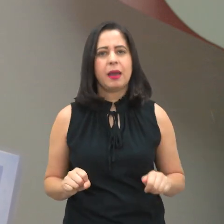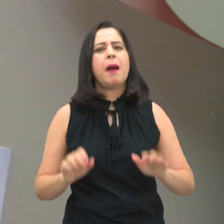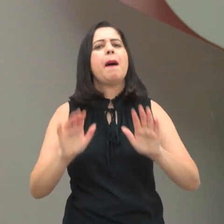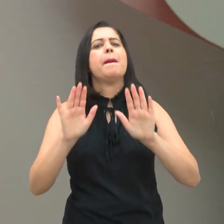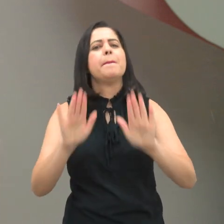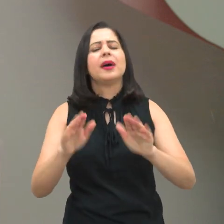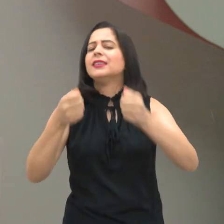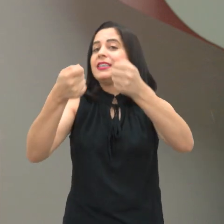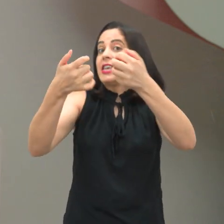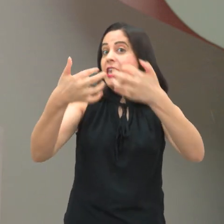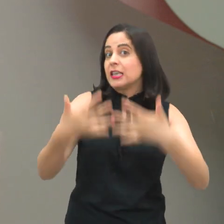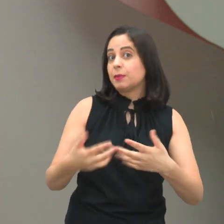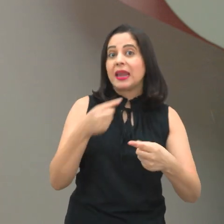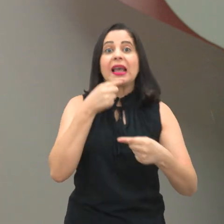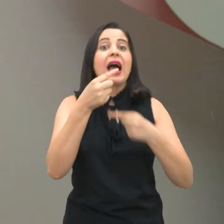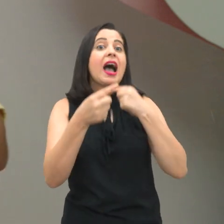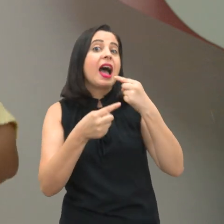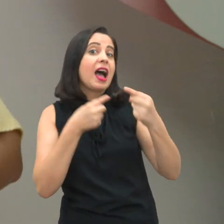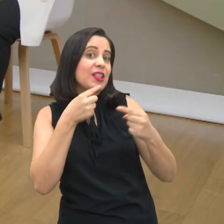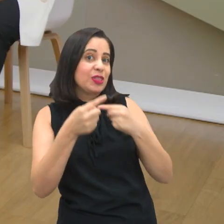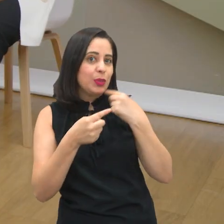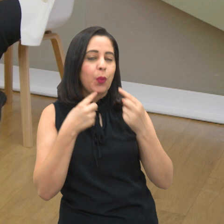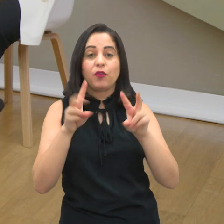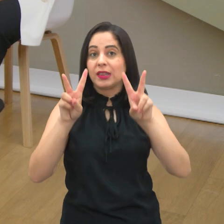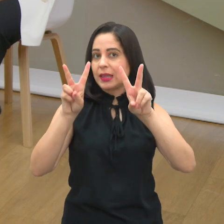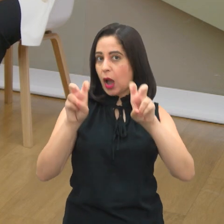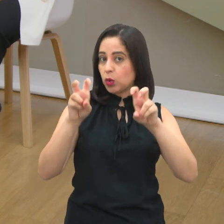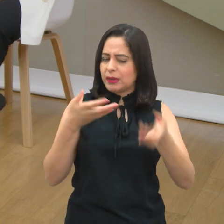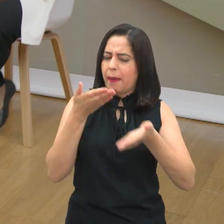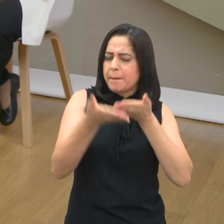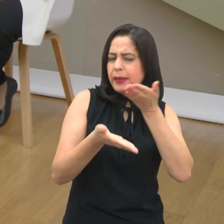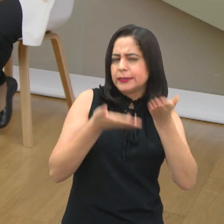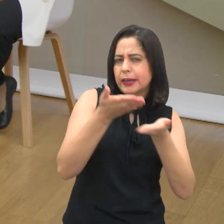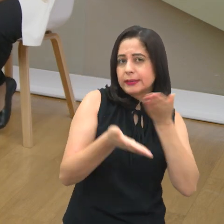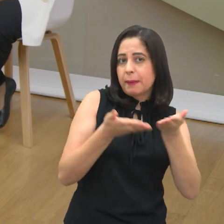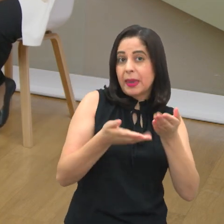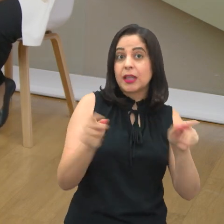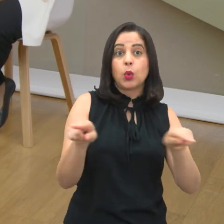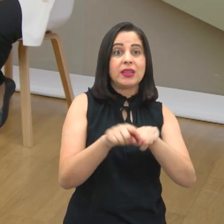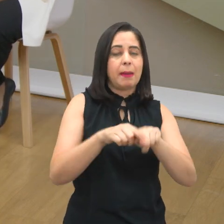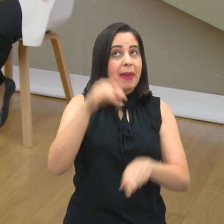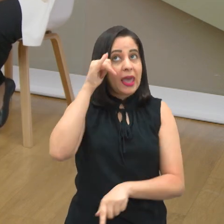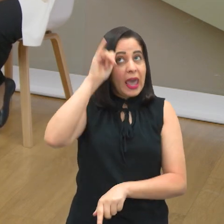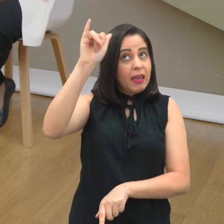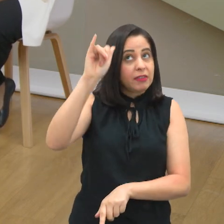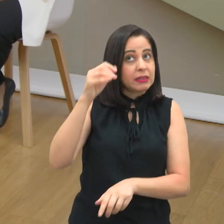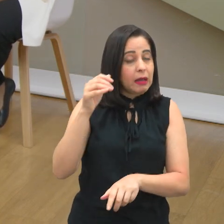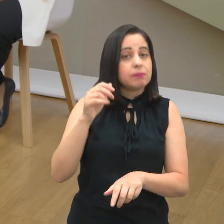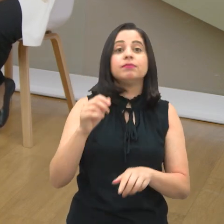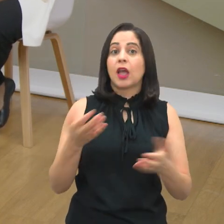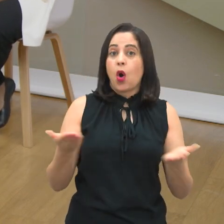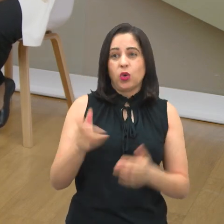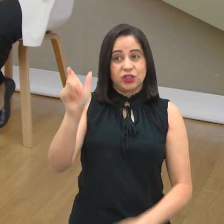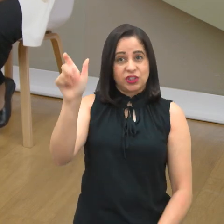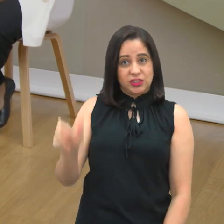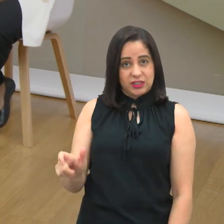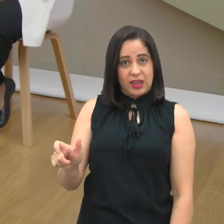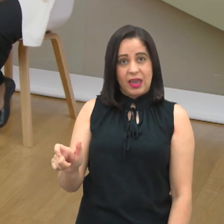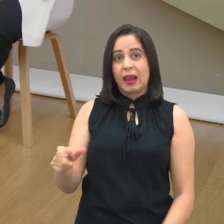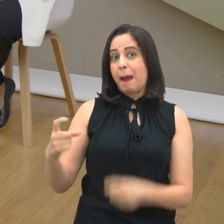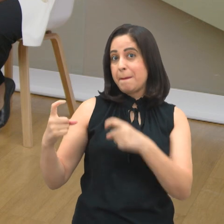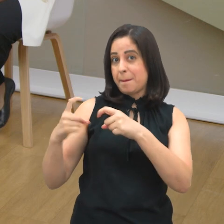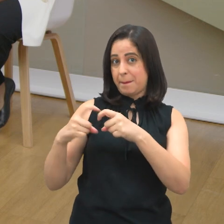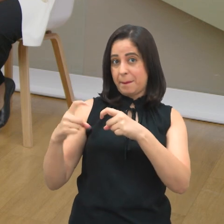transmissíveis. Para esclarecer as dúvidas e falar sobre tratamento, prevenção, o De Bem com Você de hoje recebe